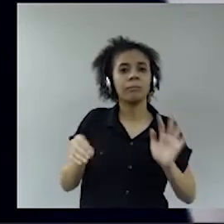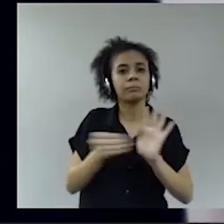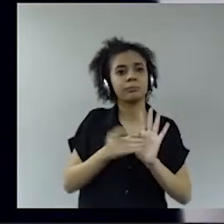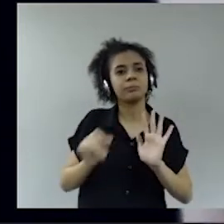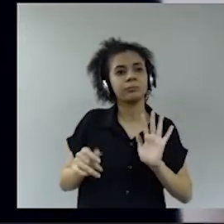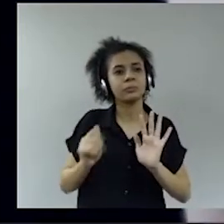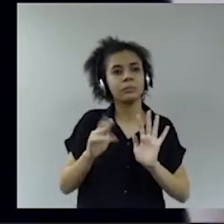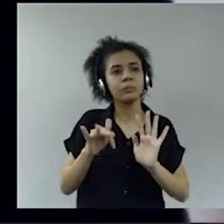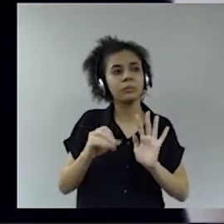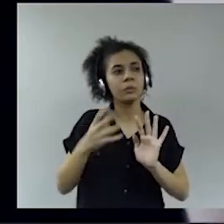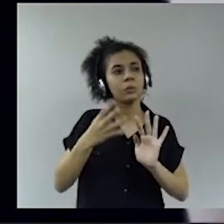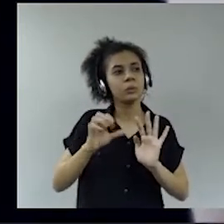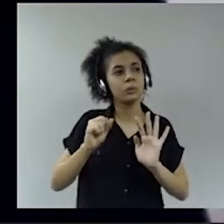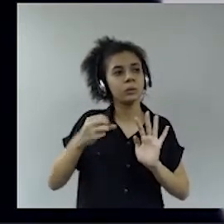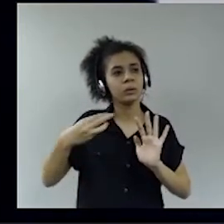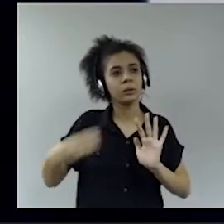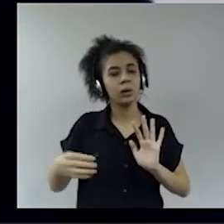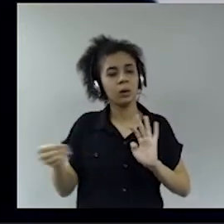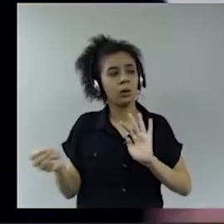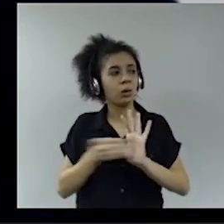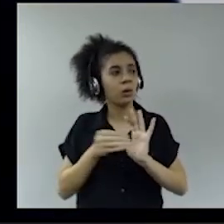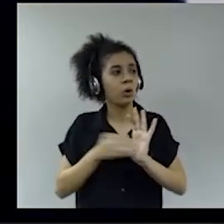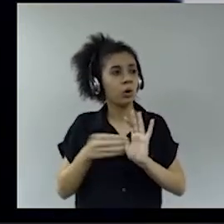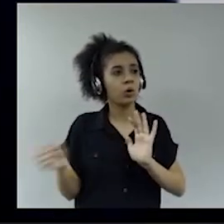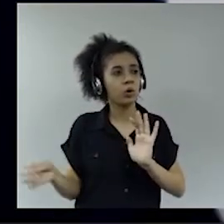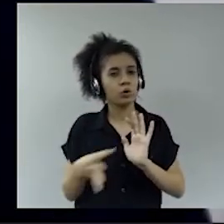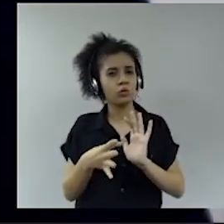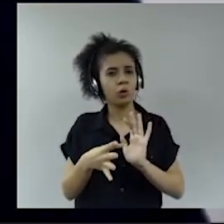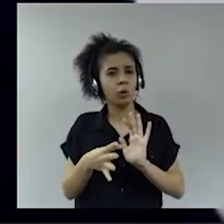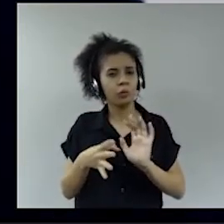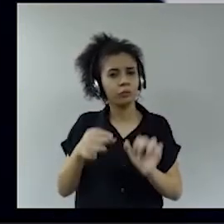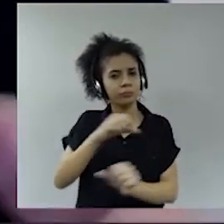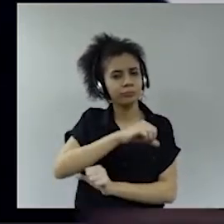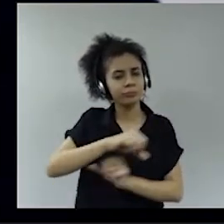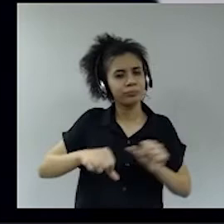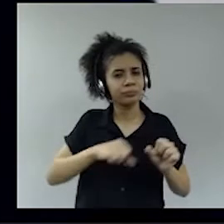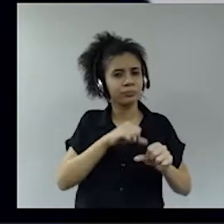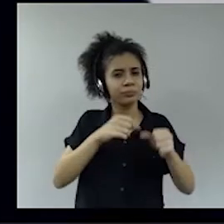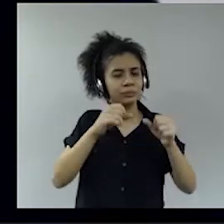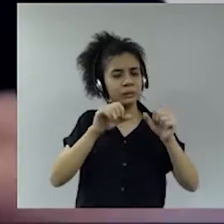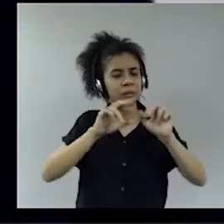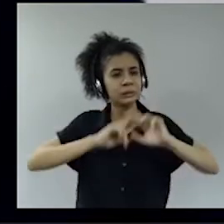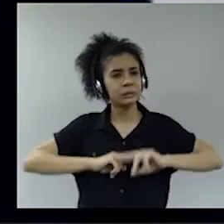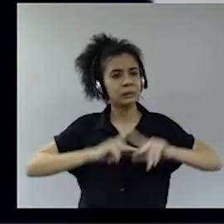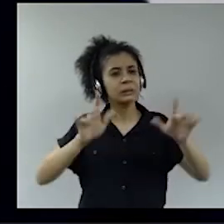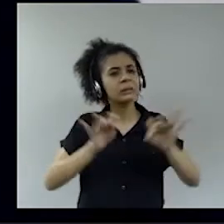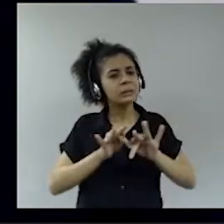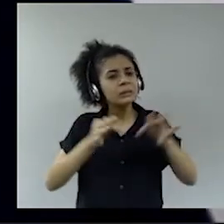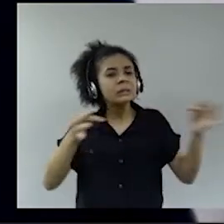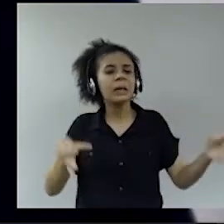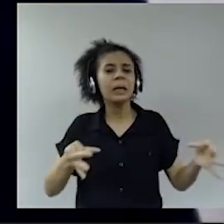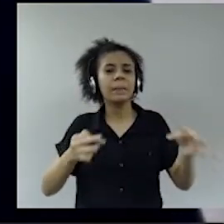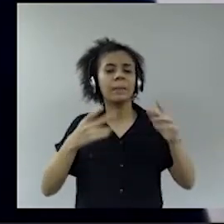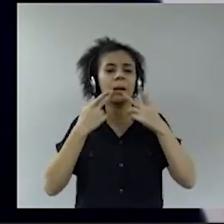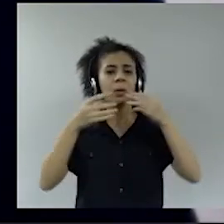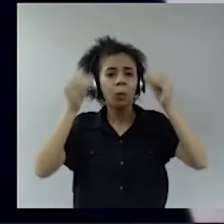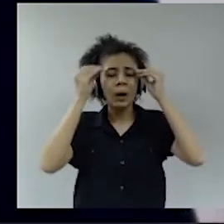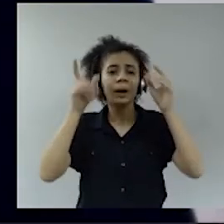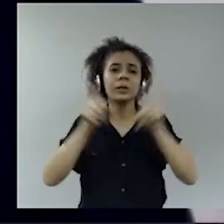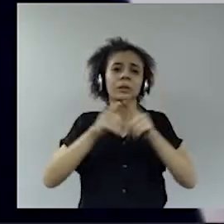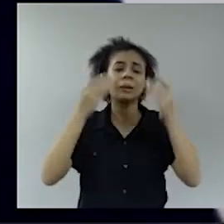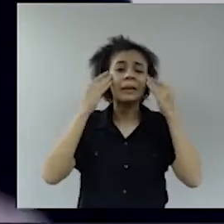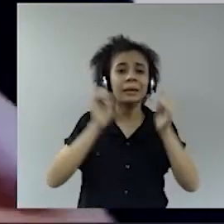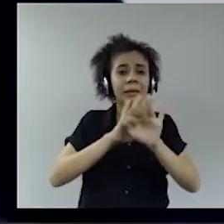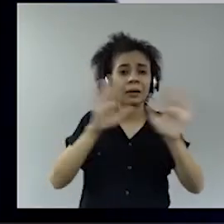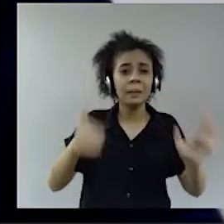artigo 483, trouxe uma nova roupagem moderna, simples, e que diz o